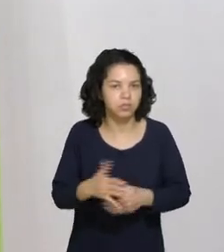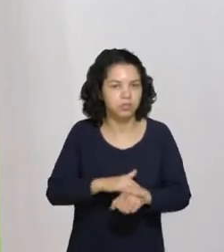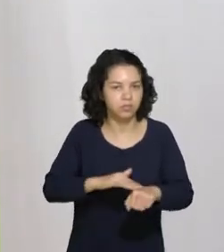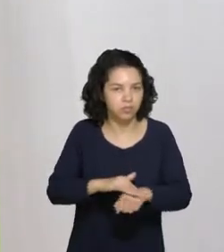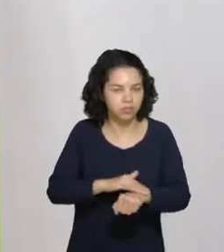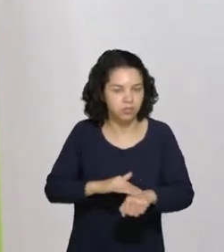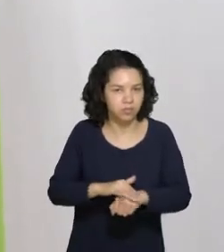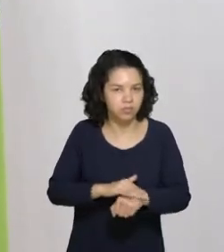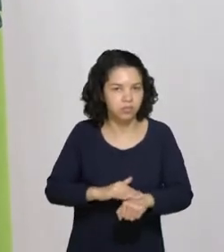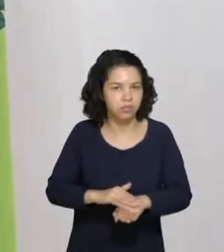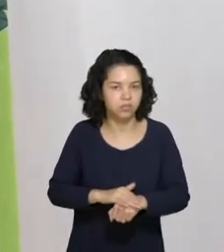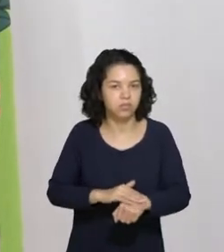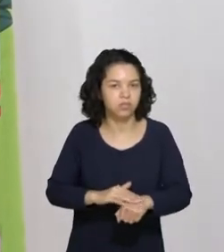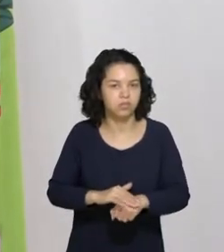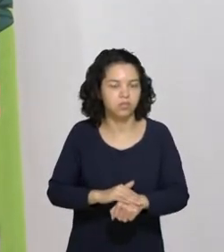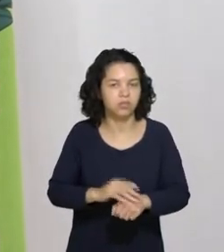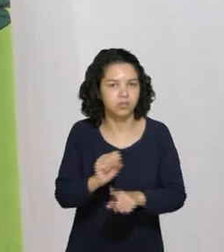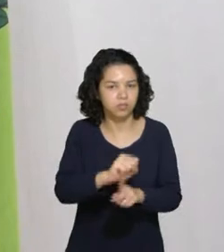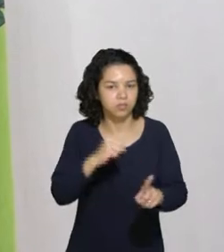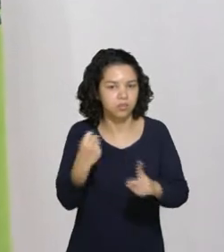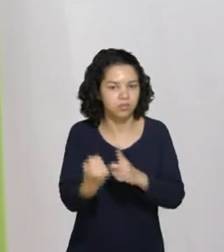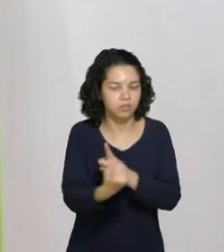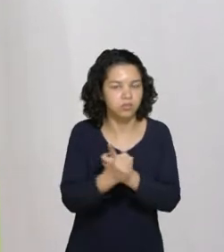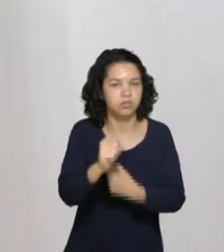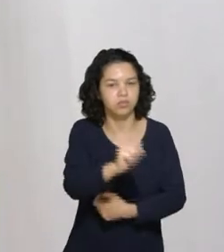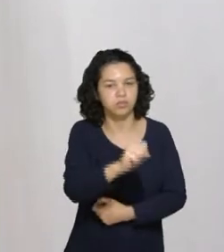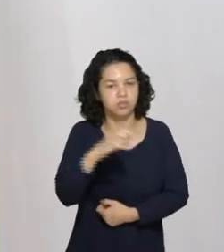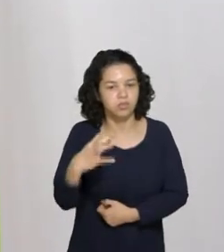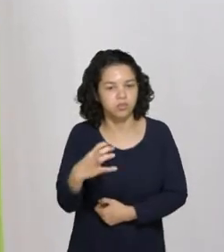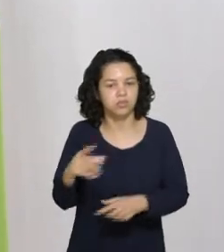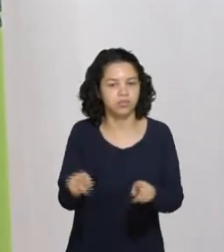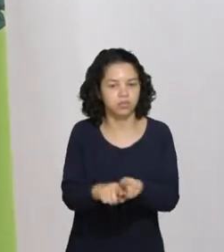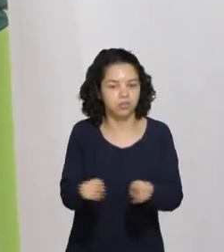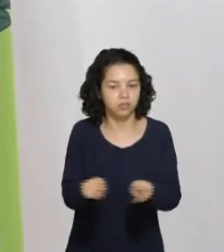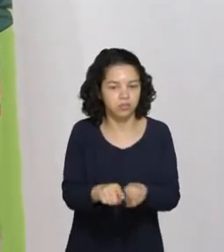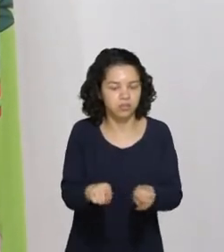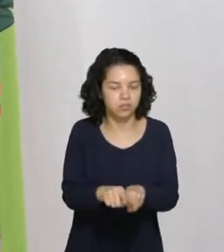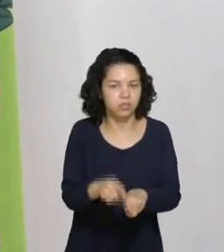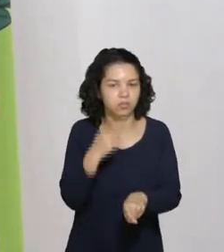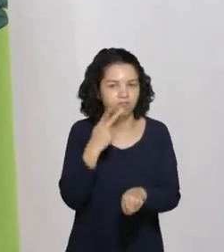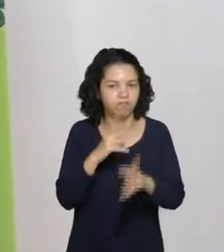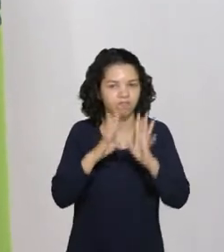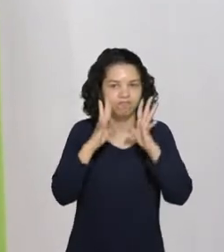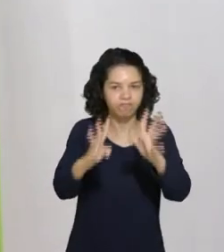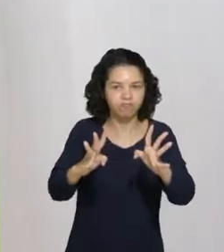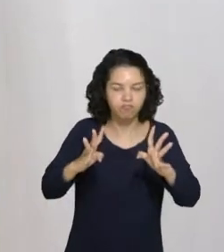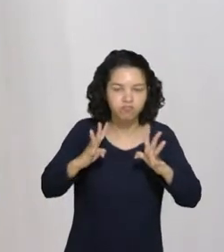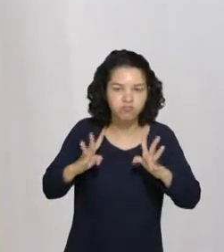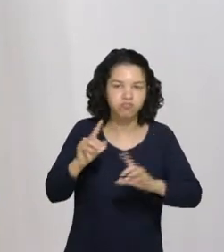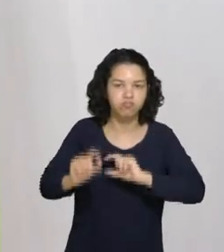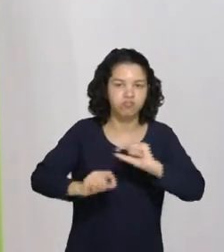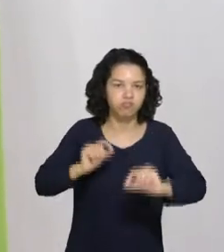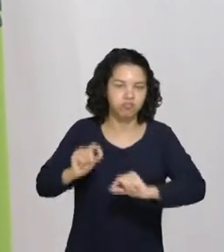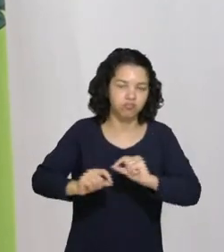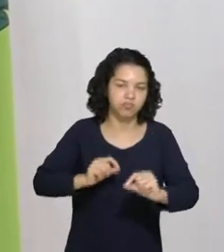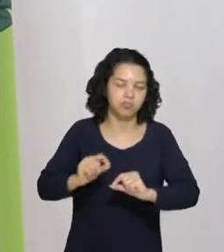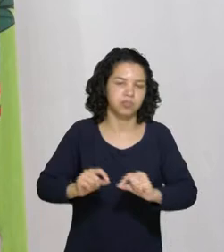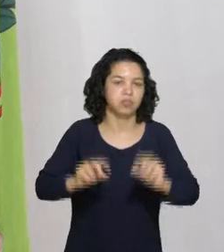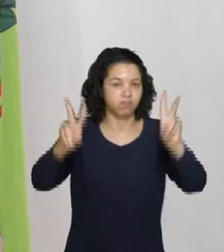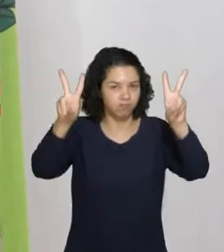conversar com a sociedade catarinense e também chamar a atenção de um tema